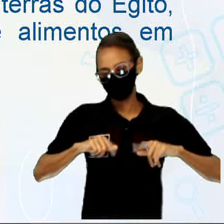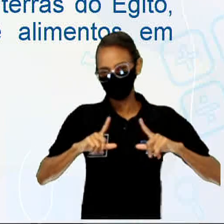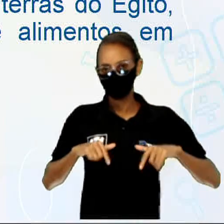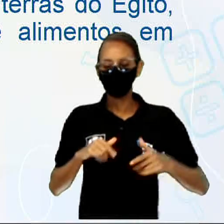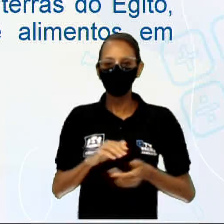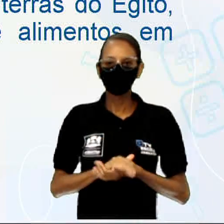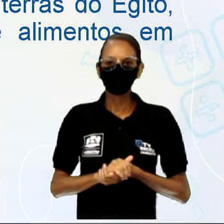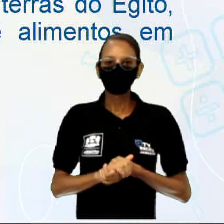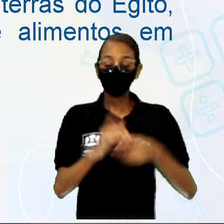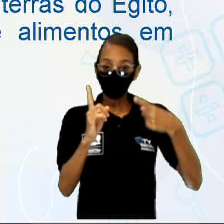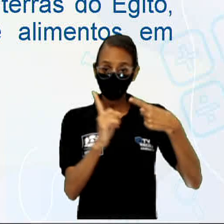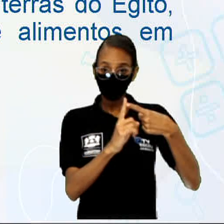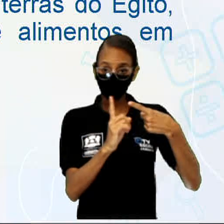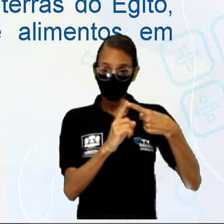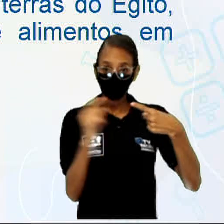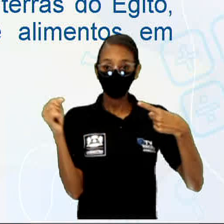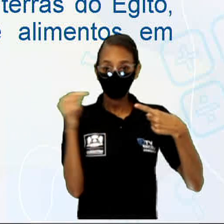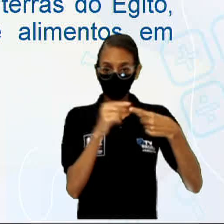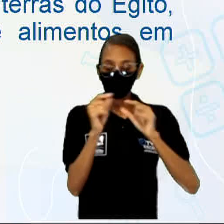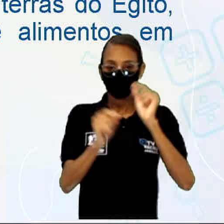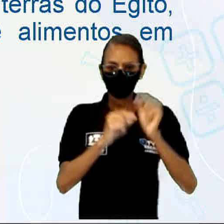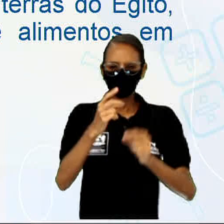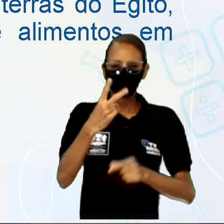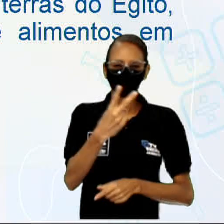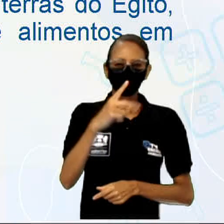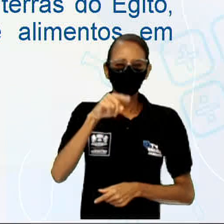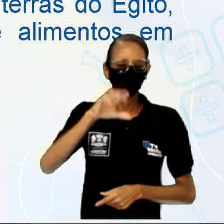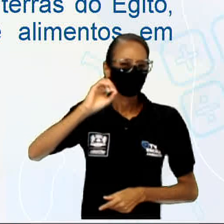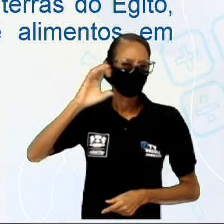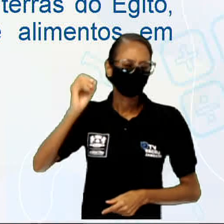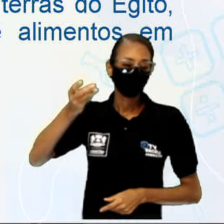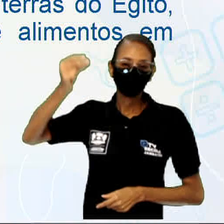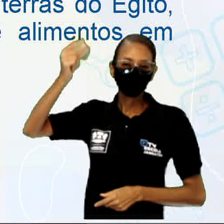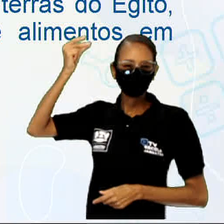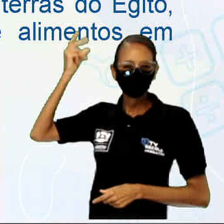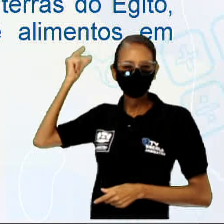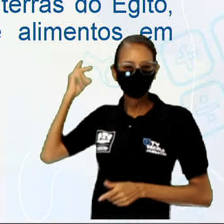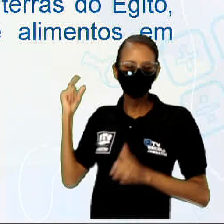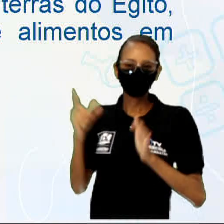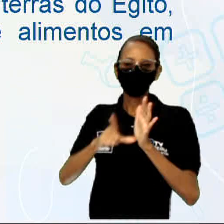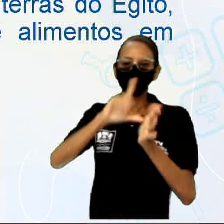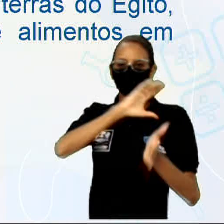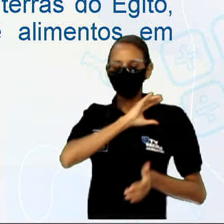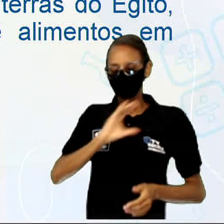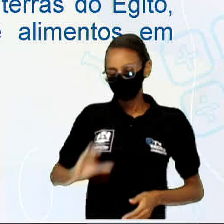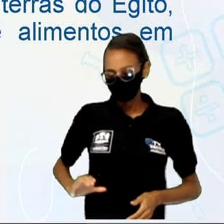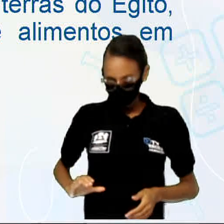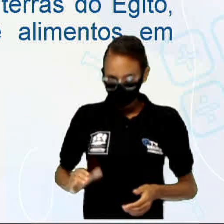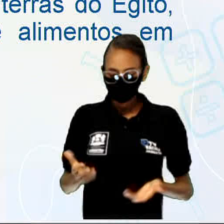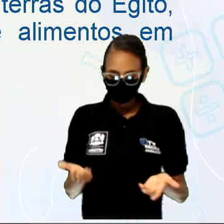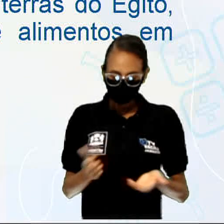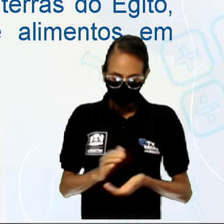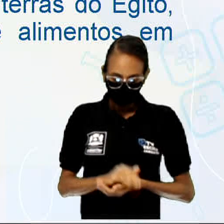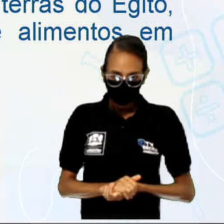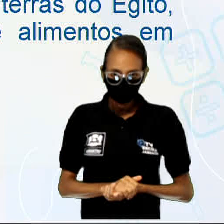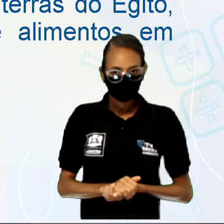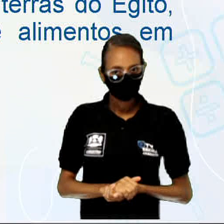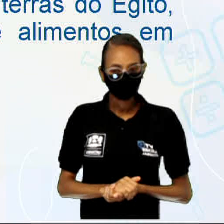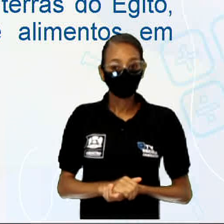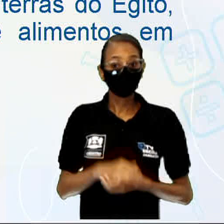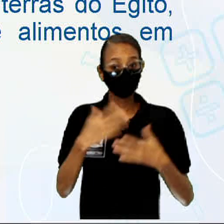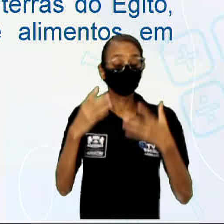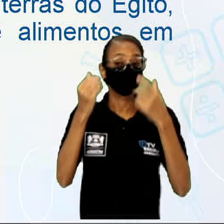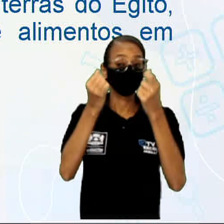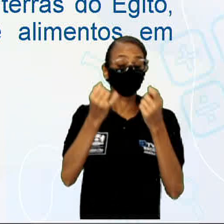patriarcado, ela aconteceu ali por volta de 2000 anos antes de Cristo, ou seja, muito, muito tempo atrás. E reza a lenda,